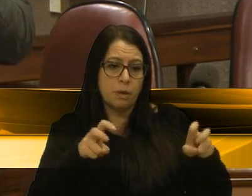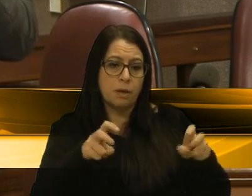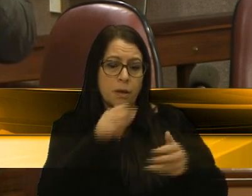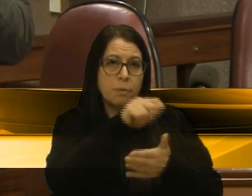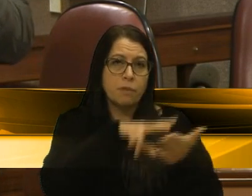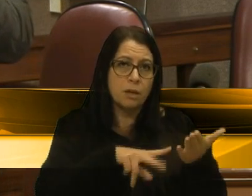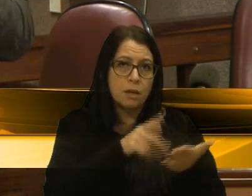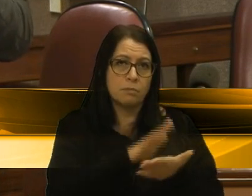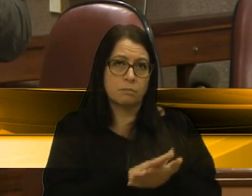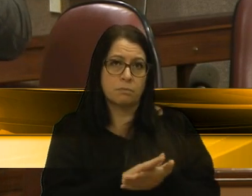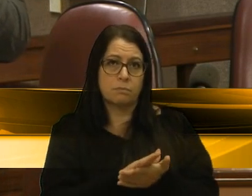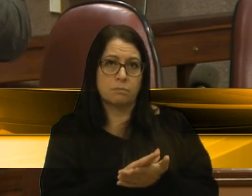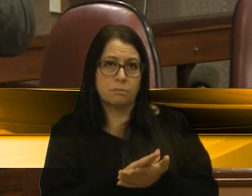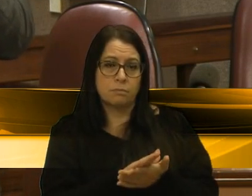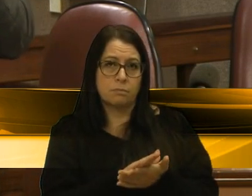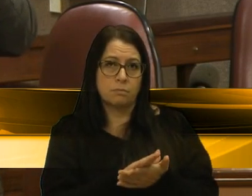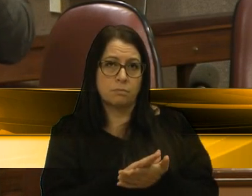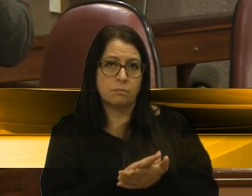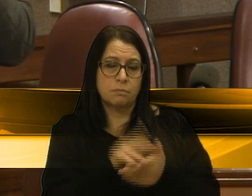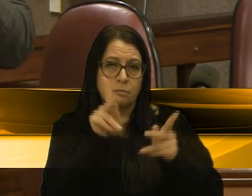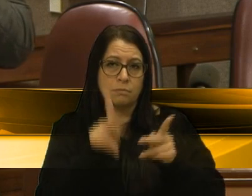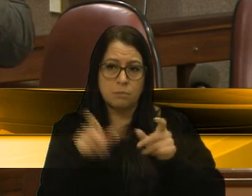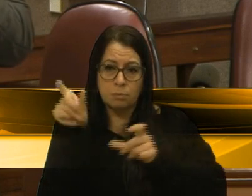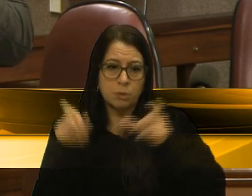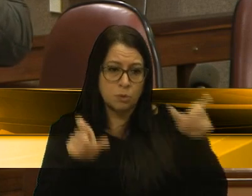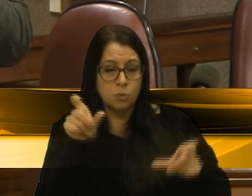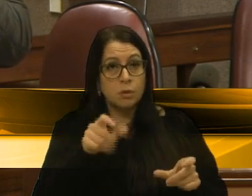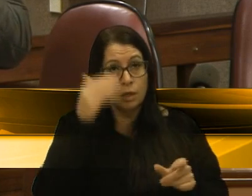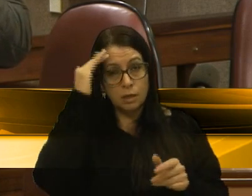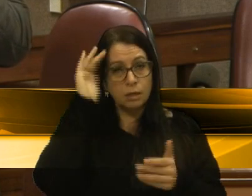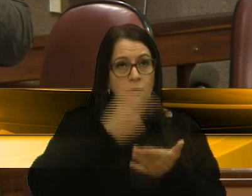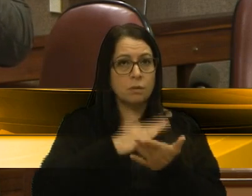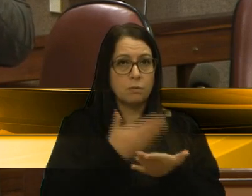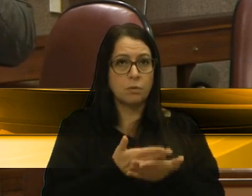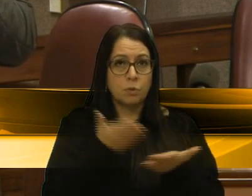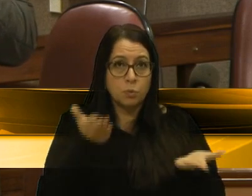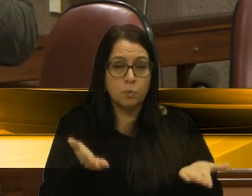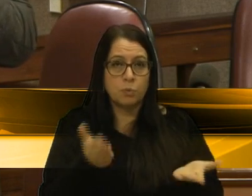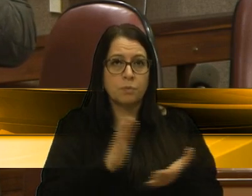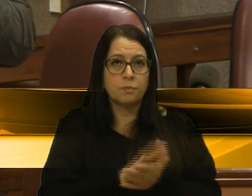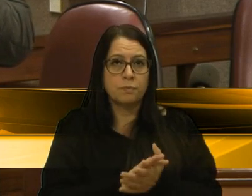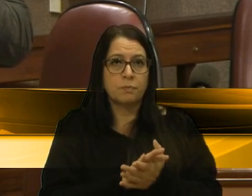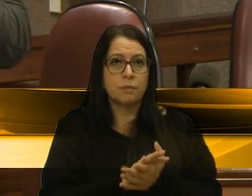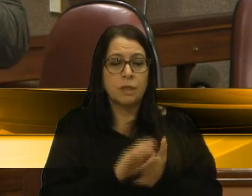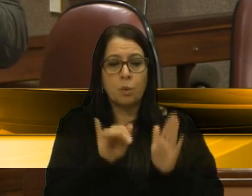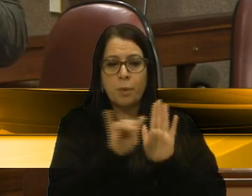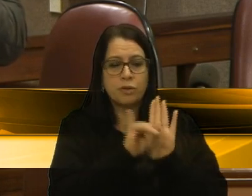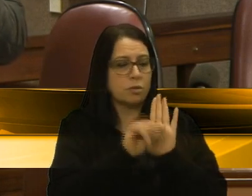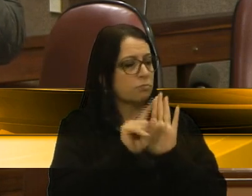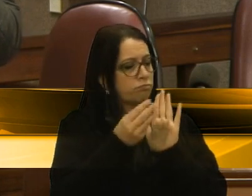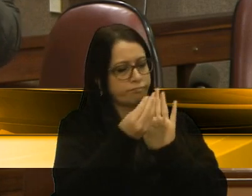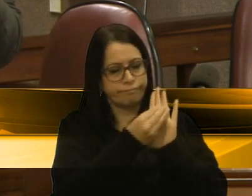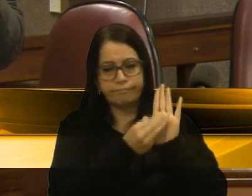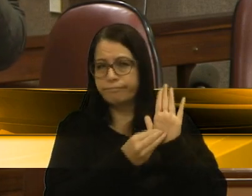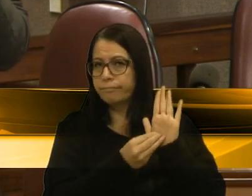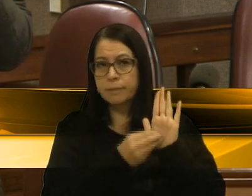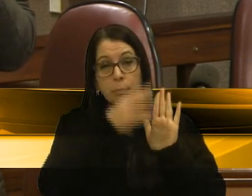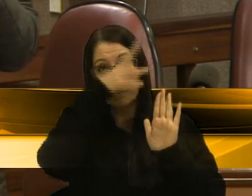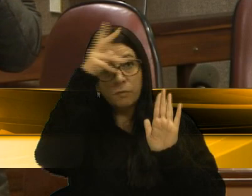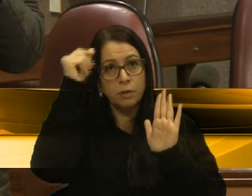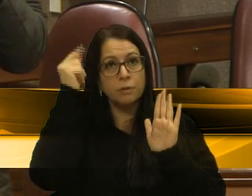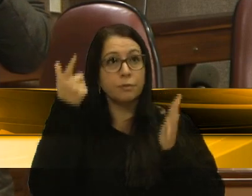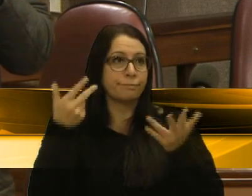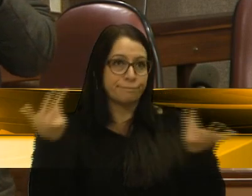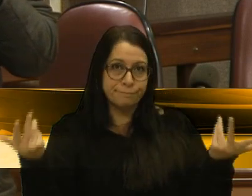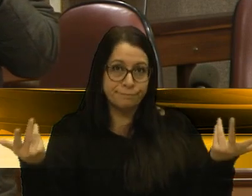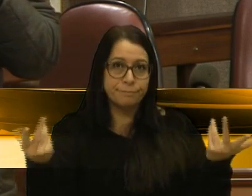com pessoas que entendam de intérpretes, e o atual edital não prevê. A prefeitura e suas mancadas, então,